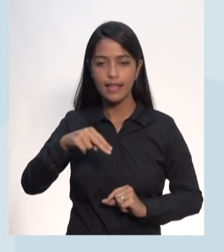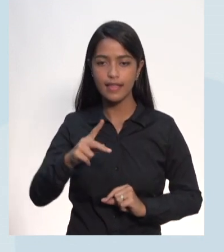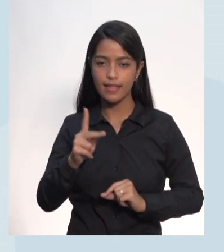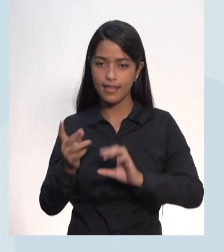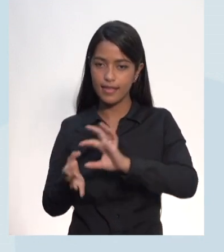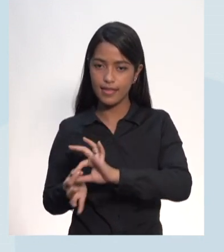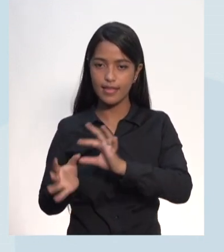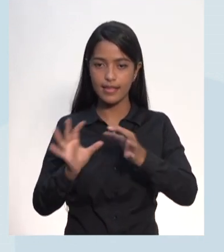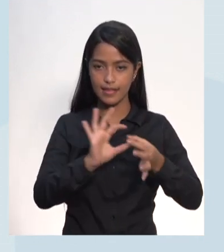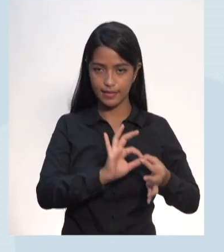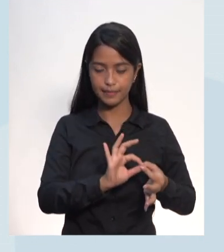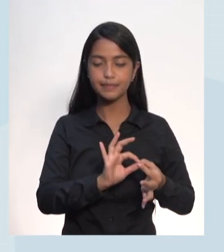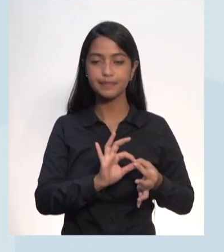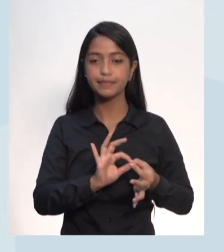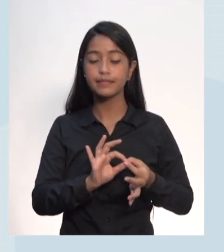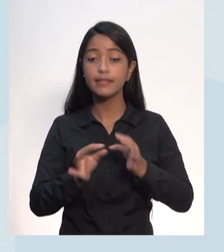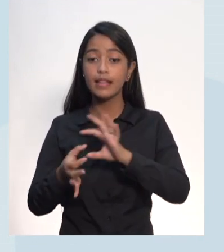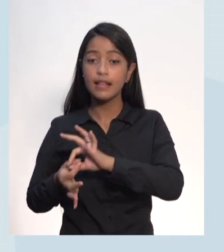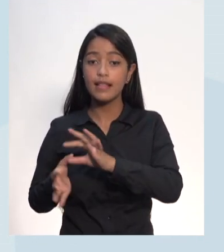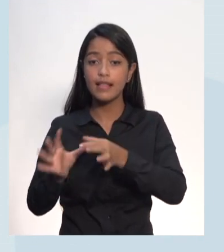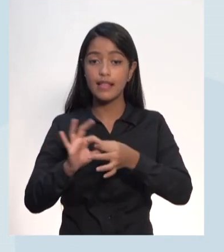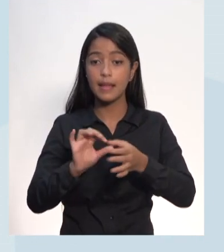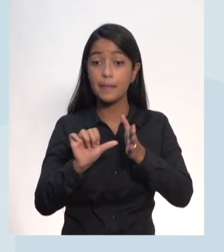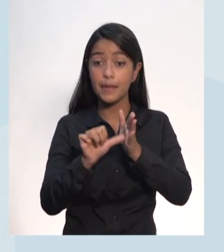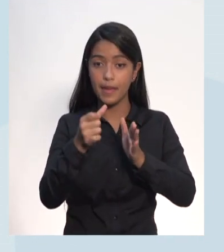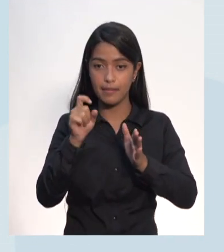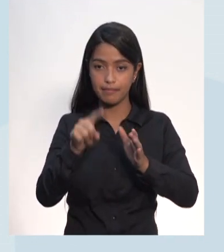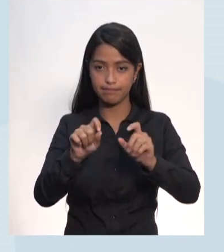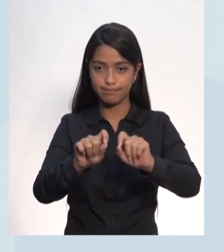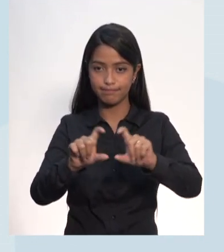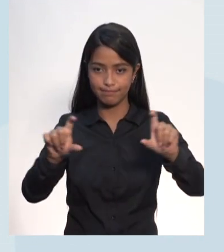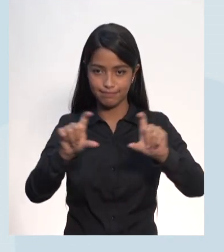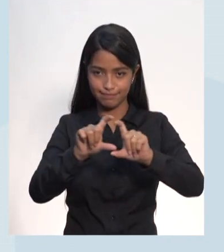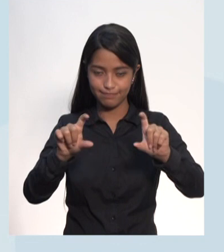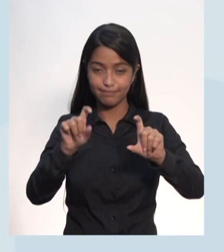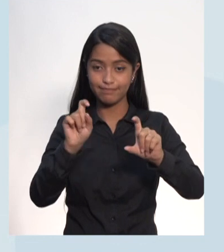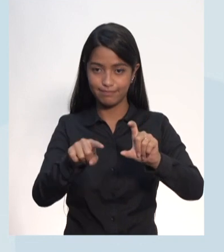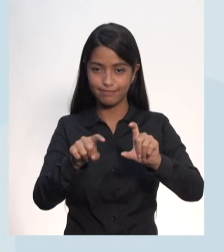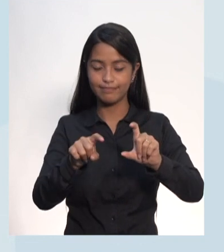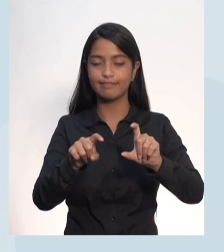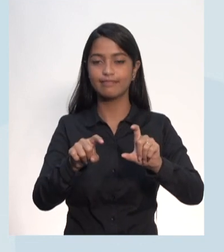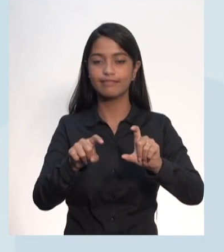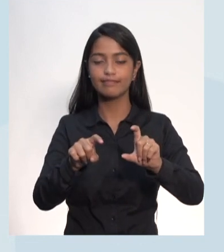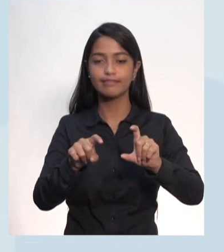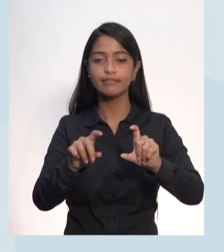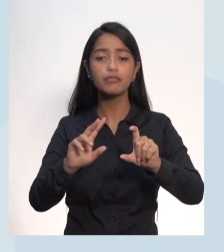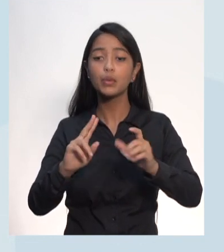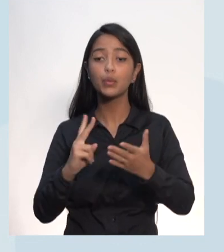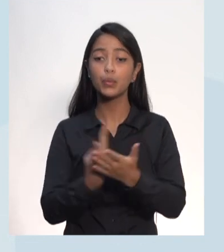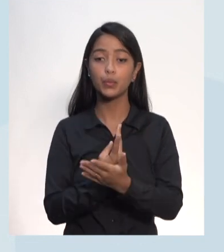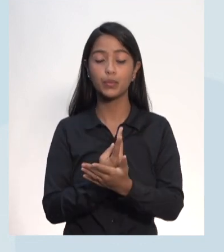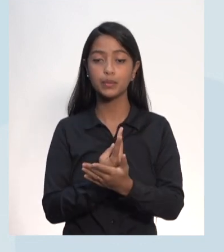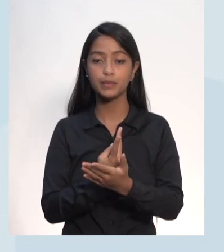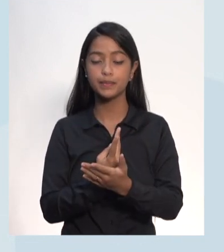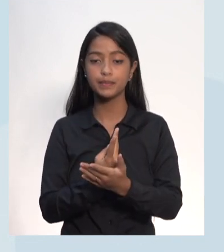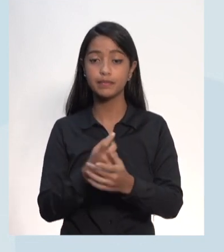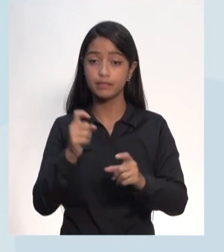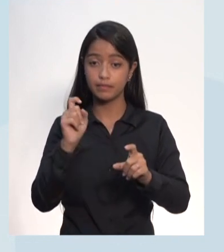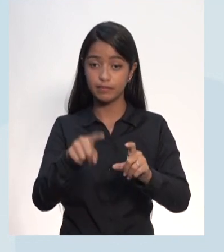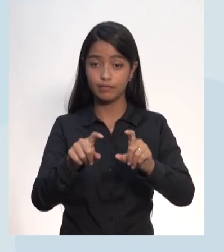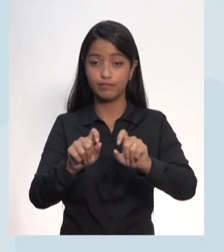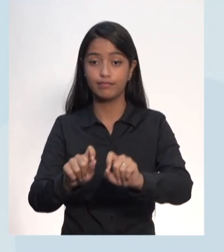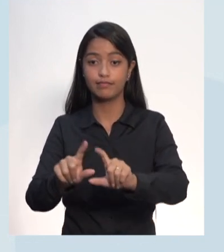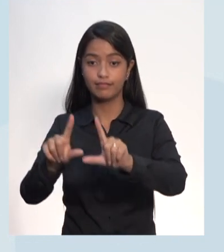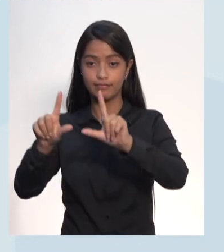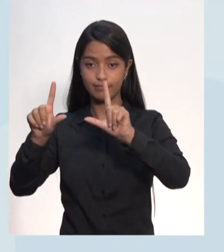do primeiro parágrafo, quando você clica no link do primeiro parágrafo, ele abre para o